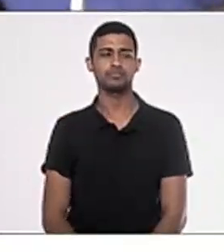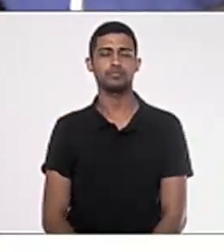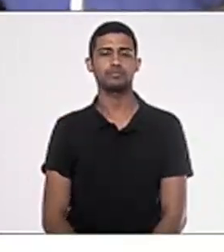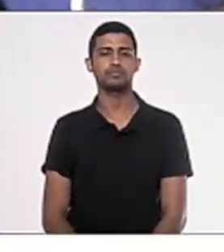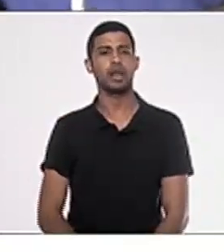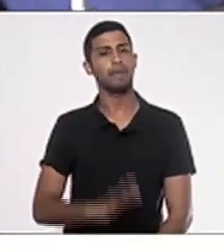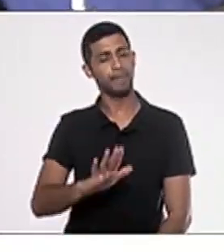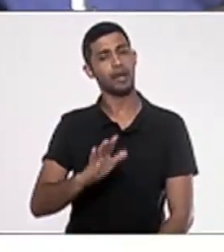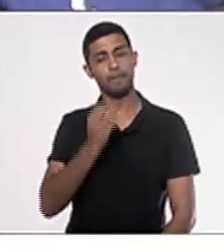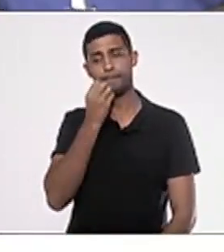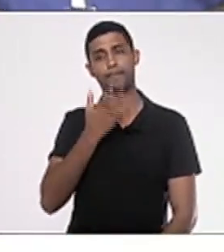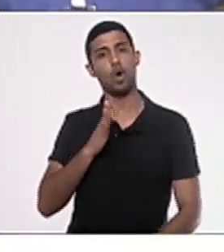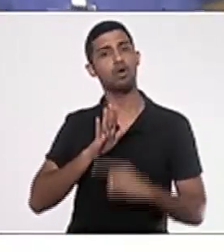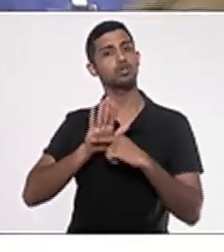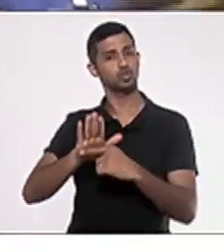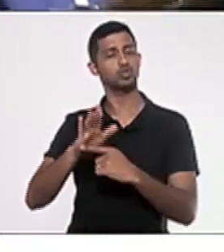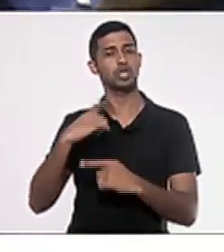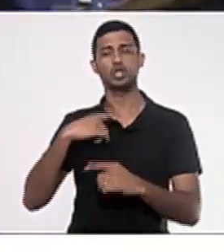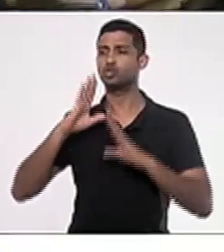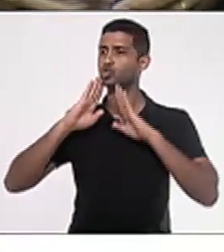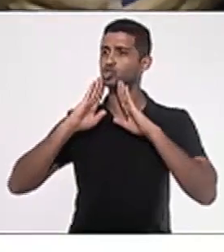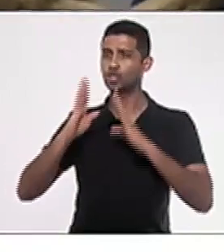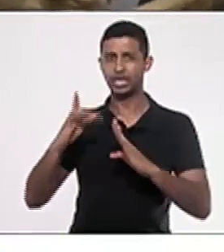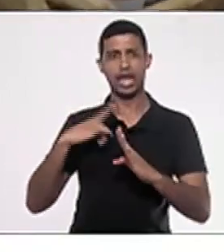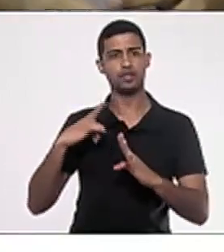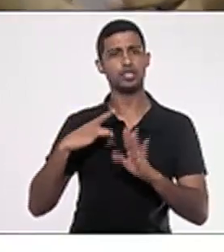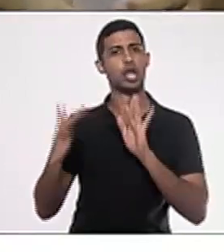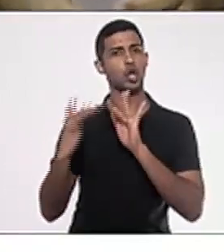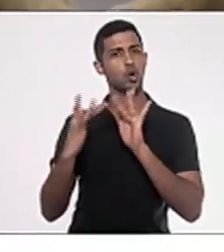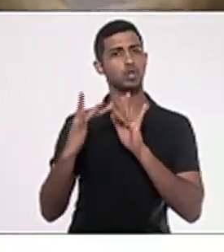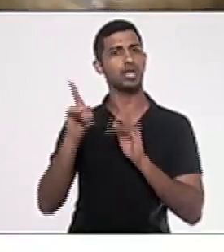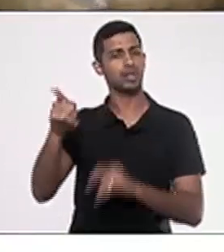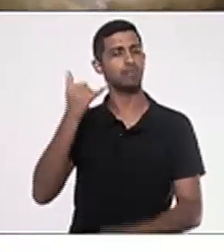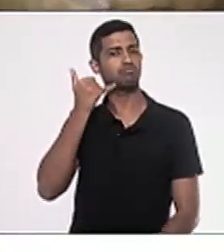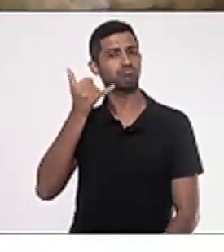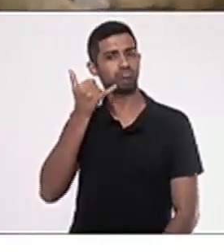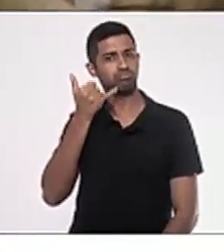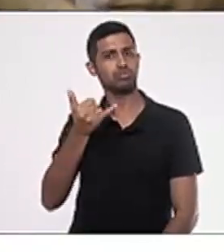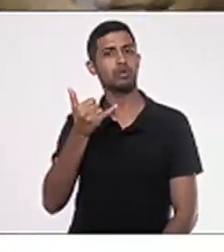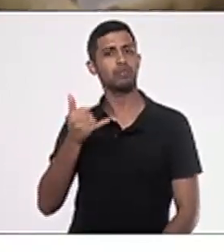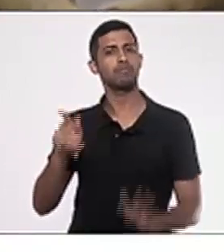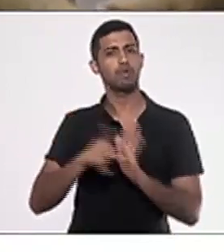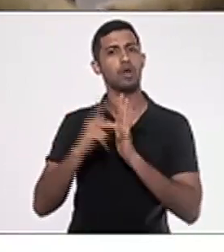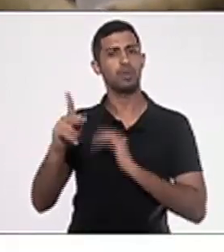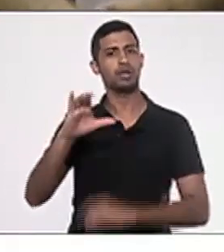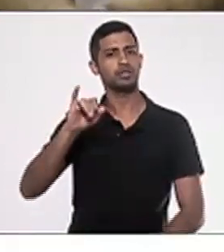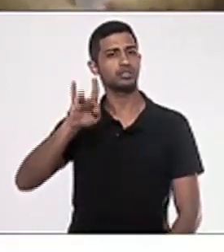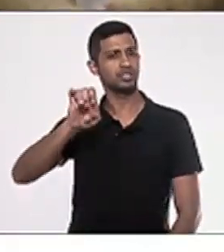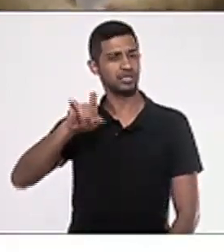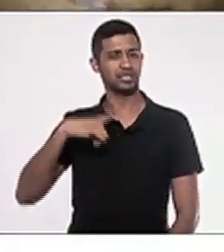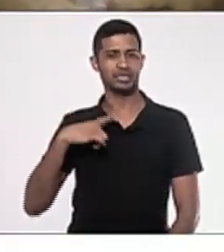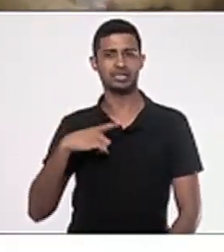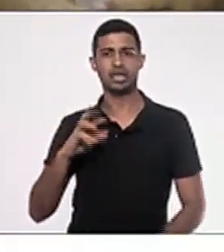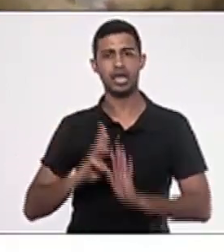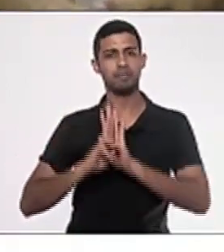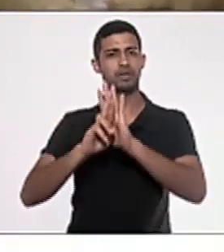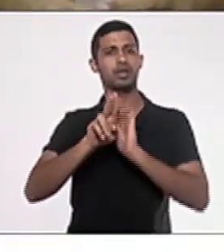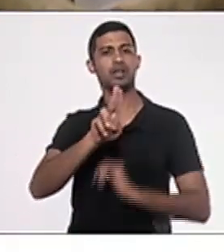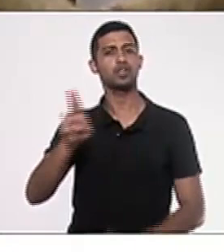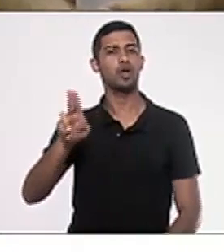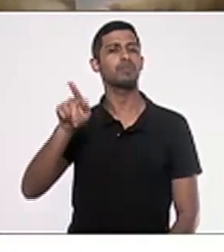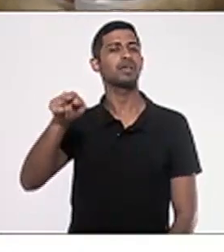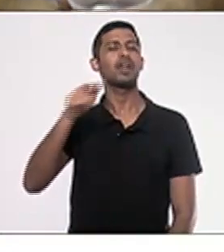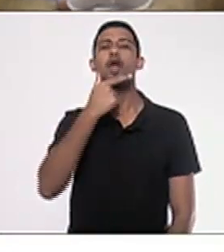SEDAI é que nós temos um contato direto, através do telefone, com a SEDAI, até muito bem representada aqui pelo doutor Fábio